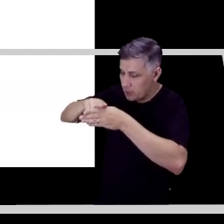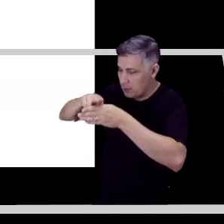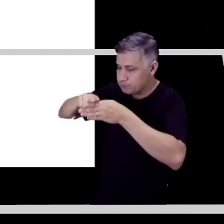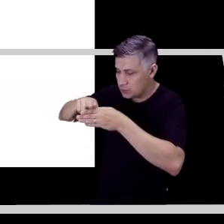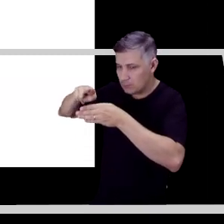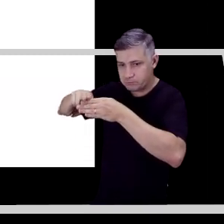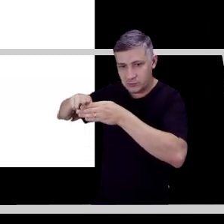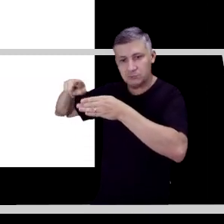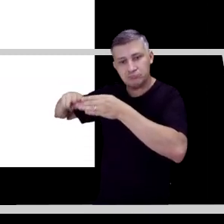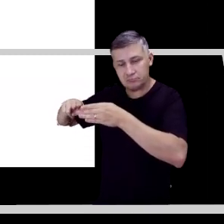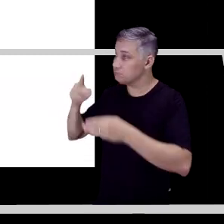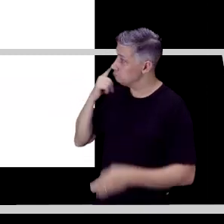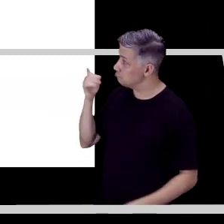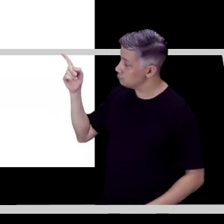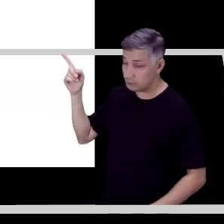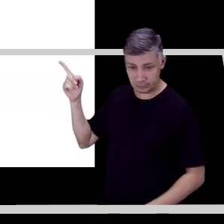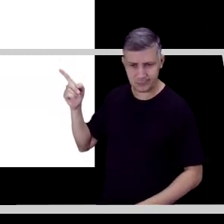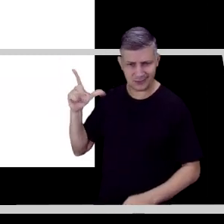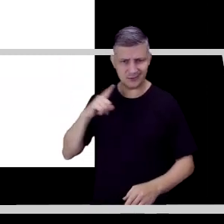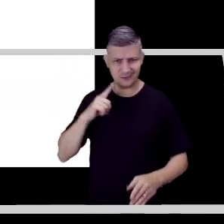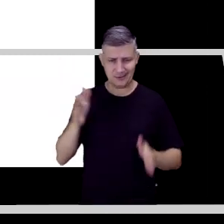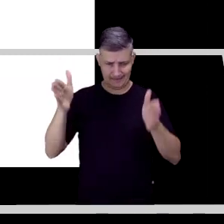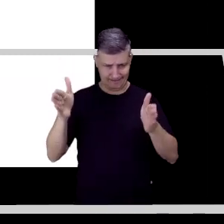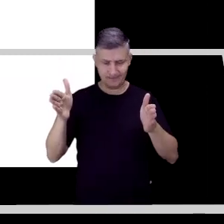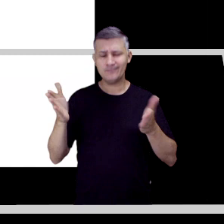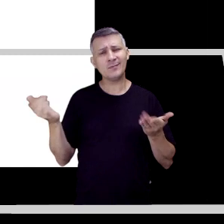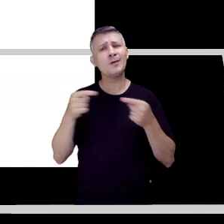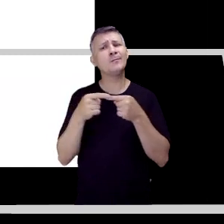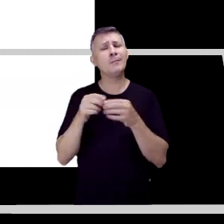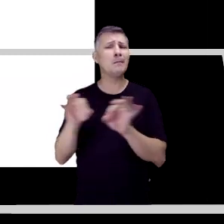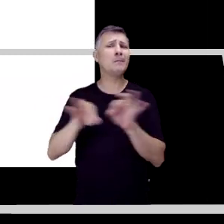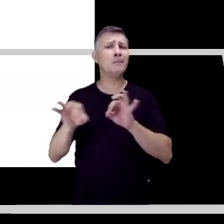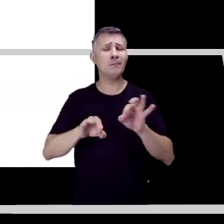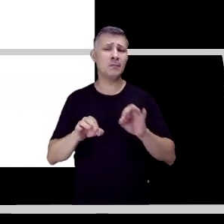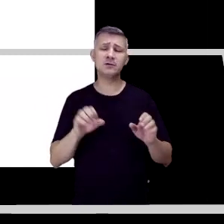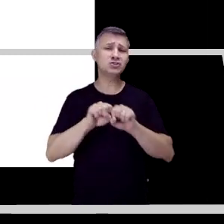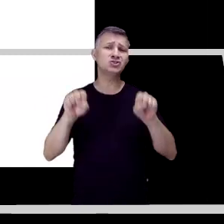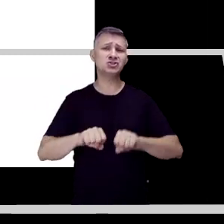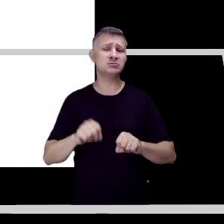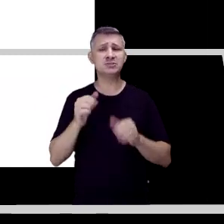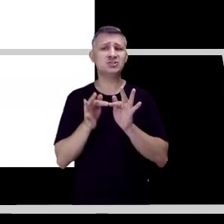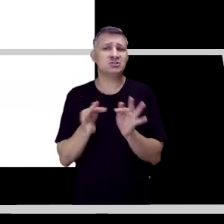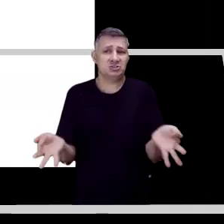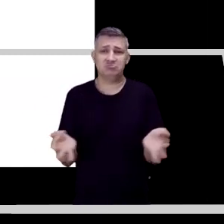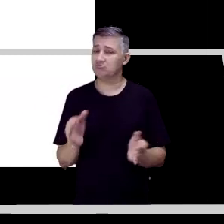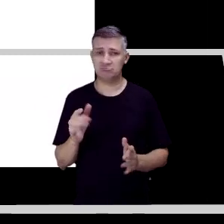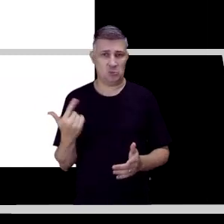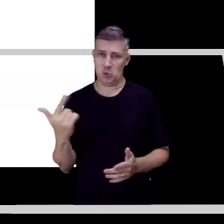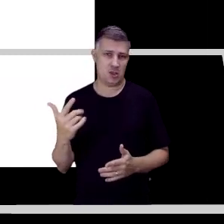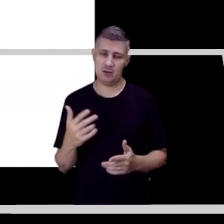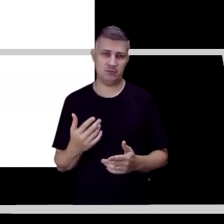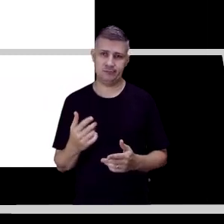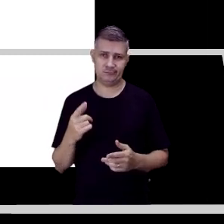painéis maciços de concreto pré-fabricados nas duas empenas. Então, em termos de montagem, é um sistema extremamente simples,